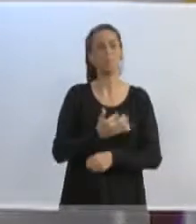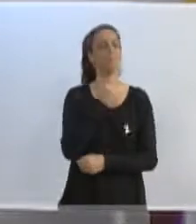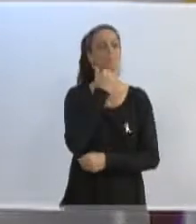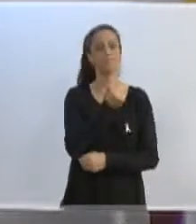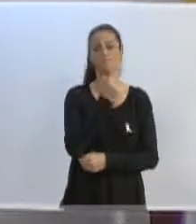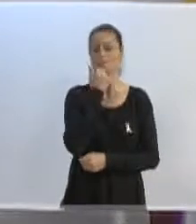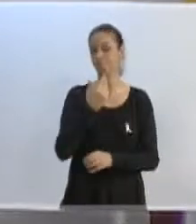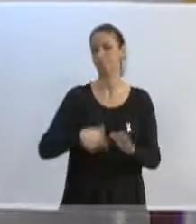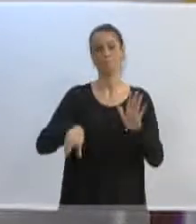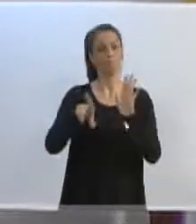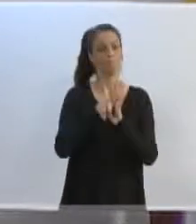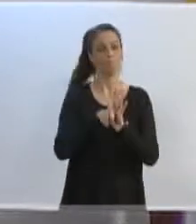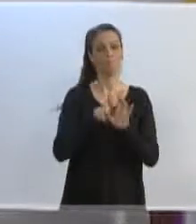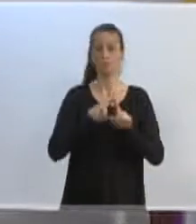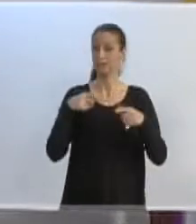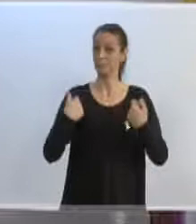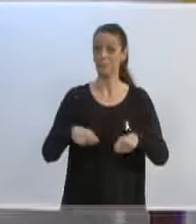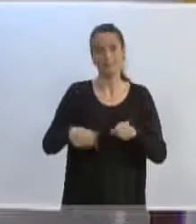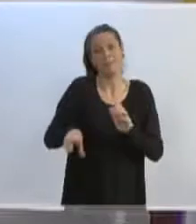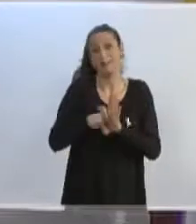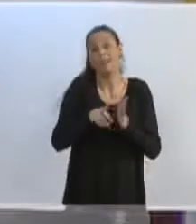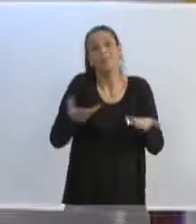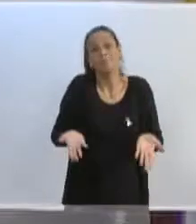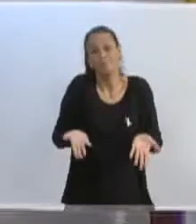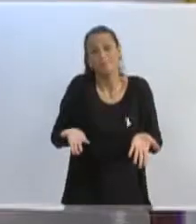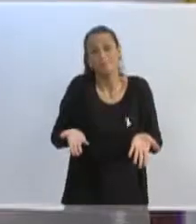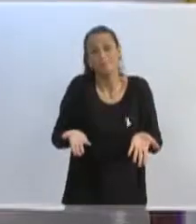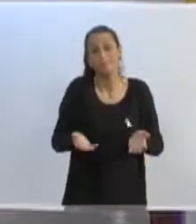as leis. Mas a gente precisa das leis.